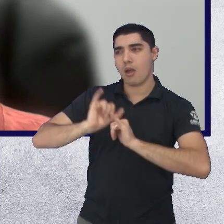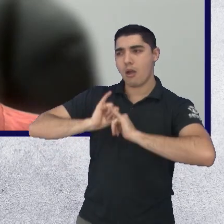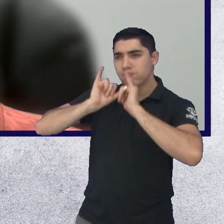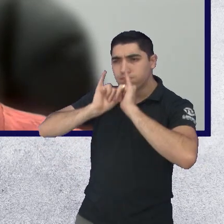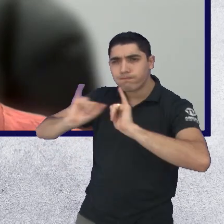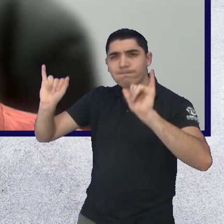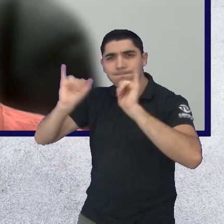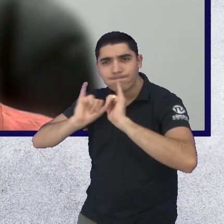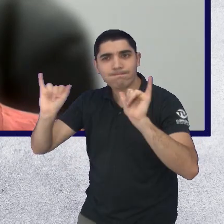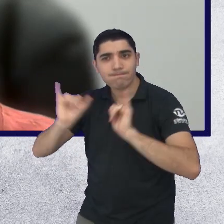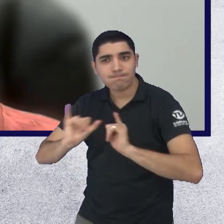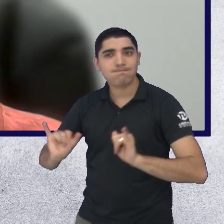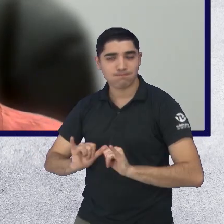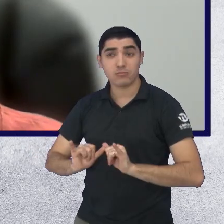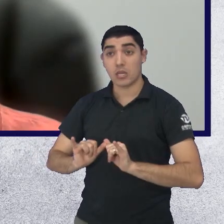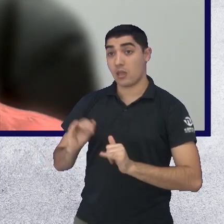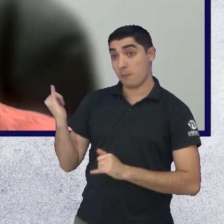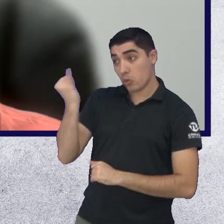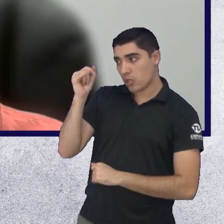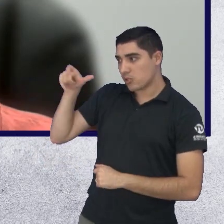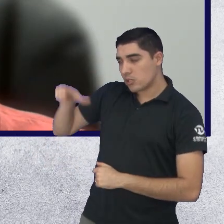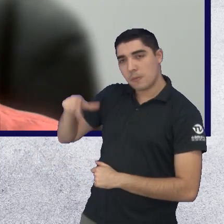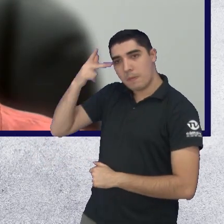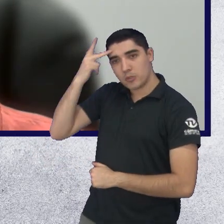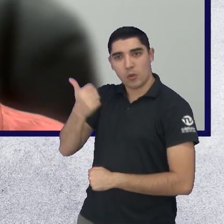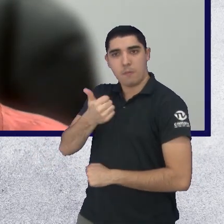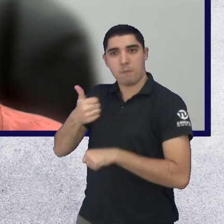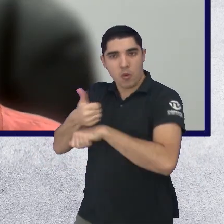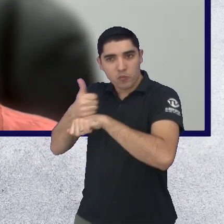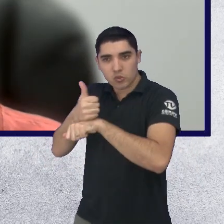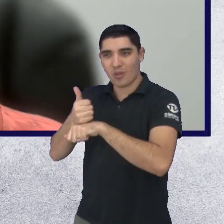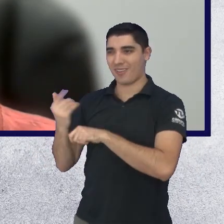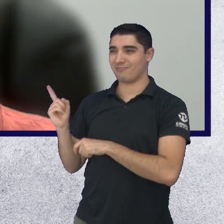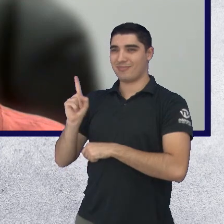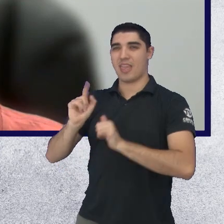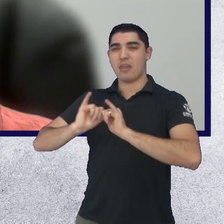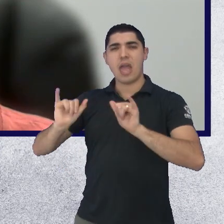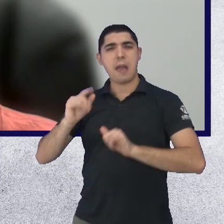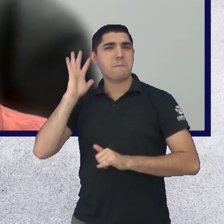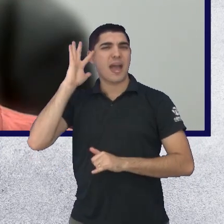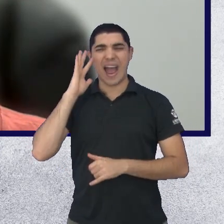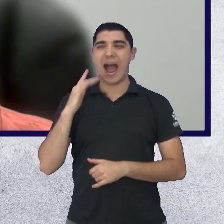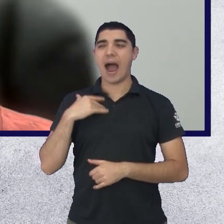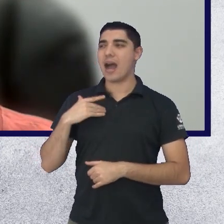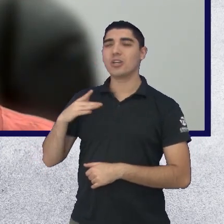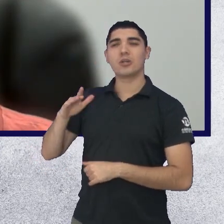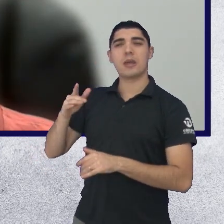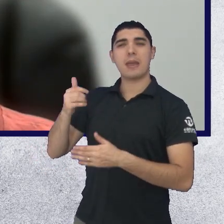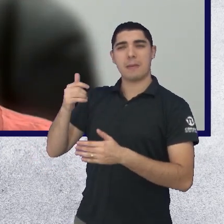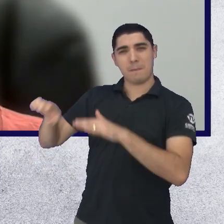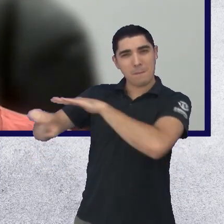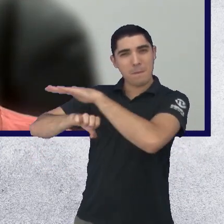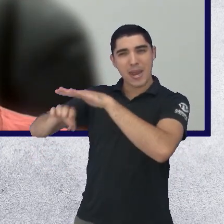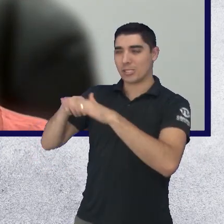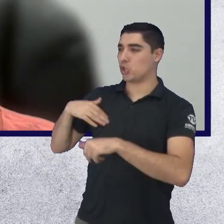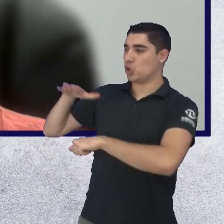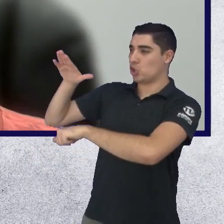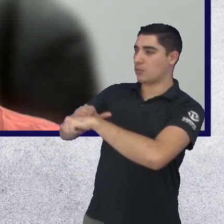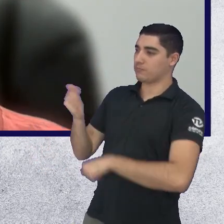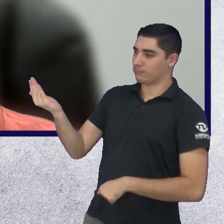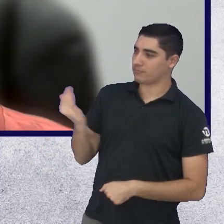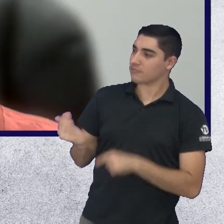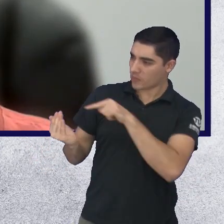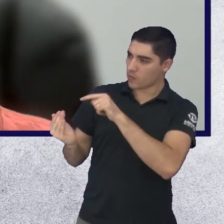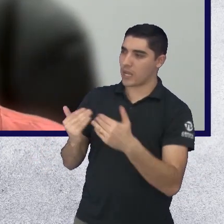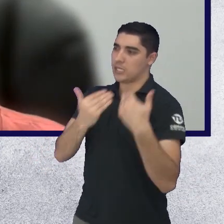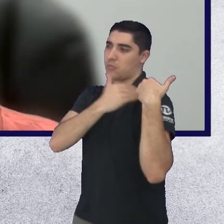acompanhamento, né, dos indicadores de marketing. Às vezes o empresário acha que é só contratar uma agência e deixar que a agência tome